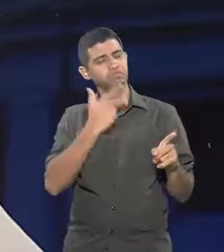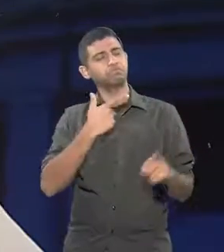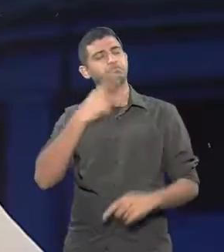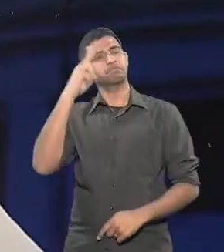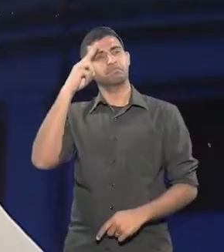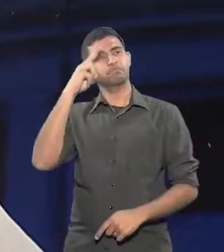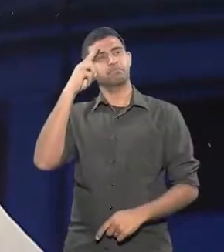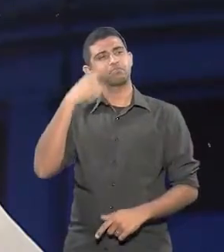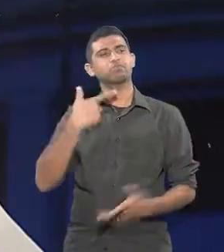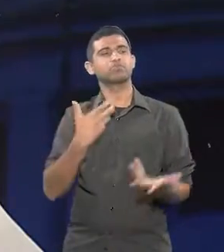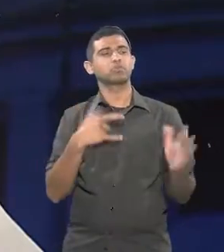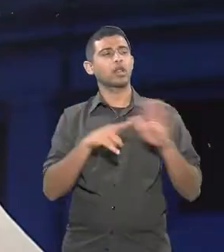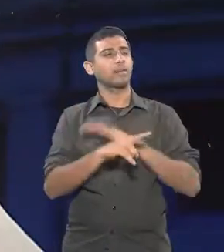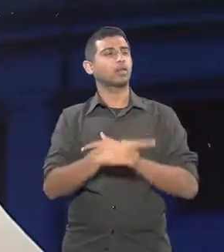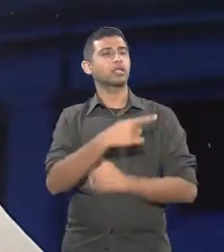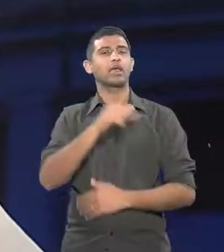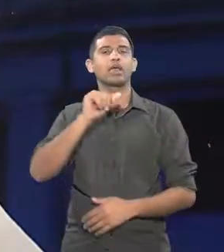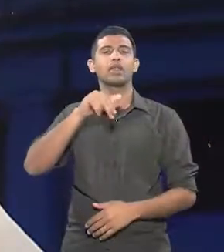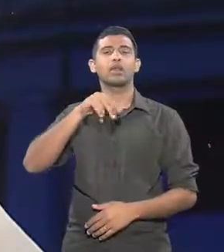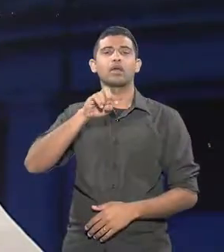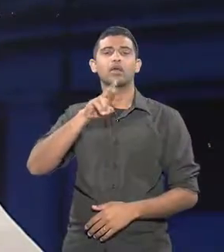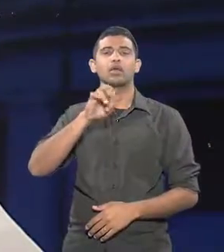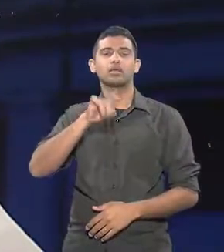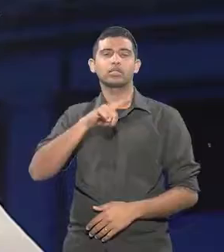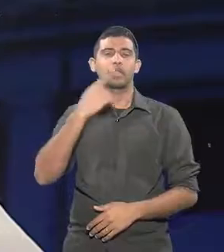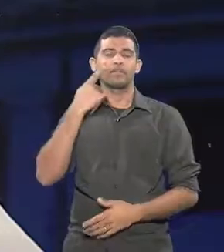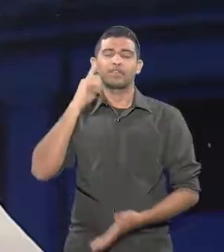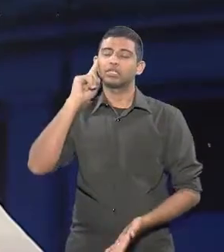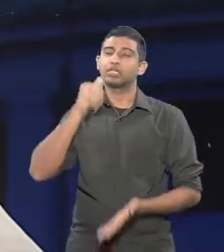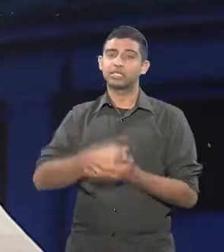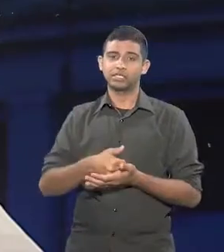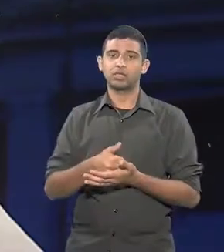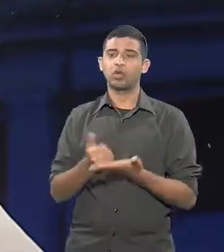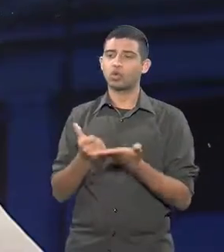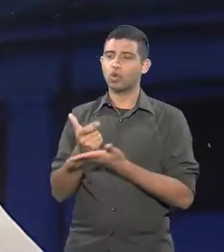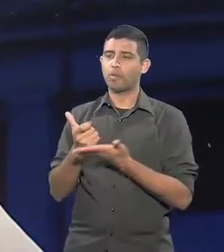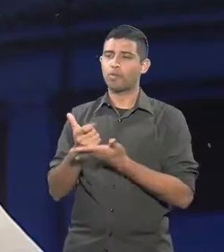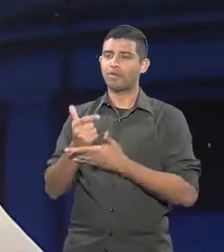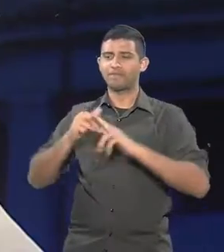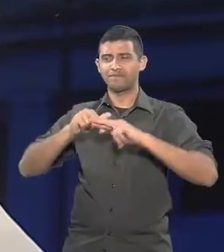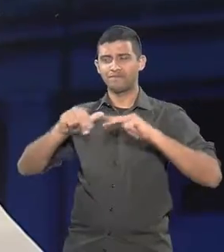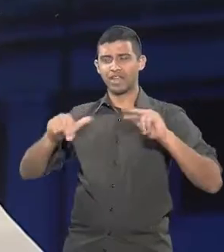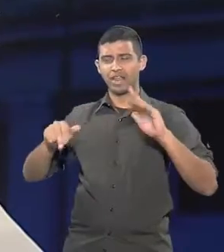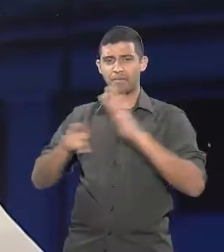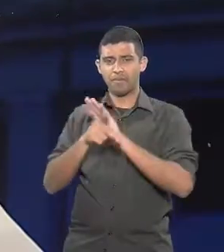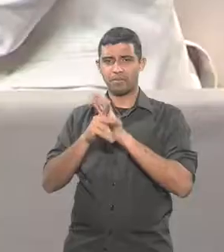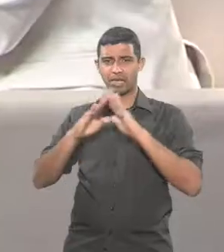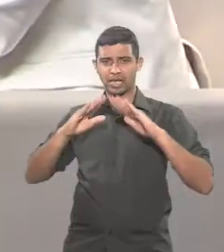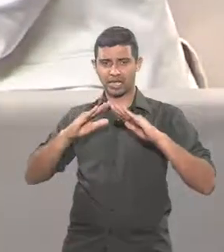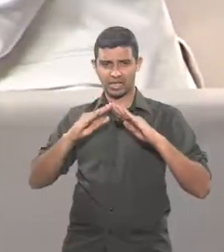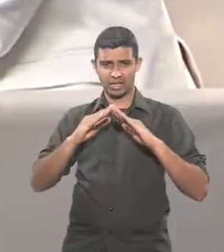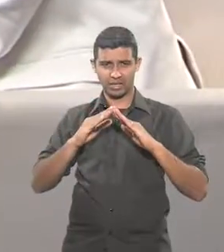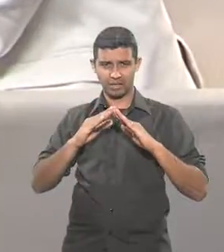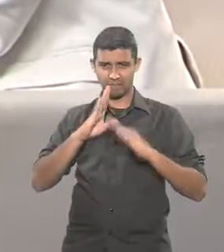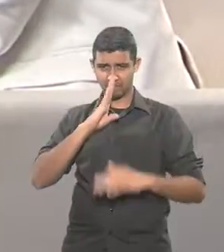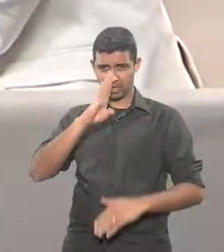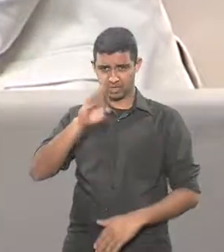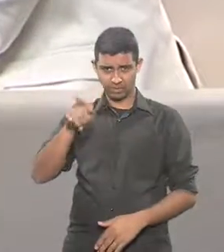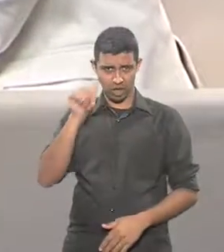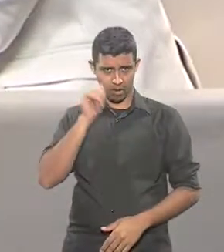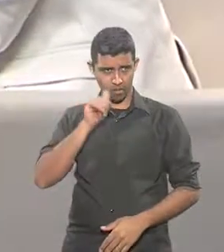me lembrou uma coisa que eu queria perguntar para o André. A decisão sobre as compras da casa ainda recai muito sobre a mulher?